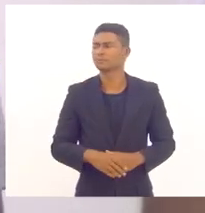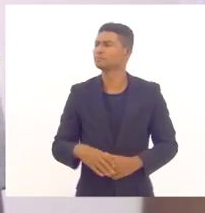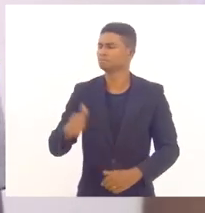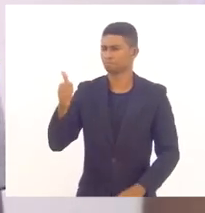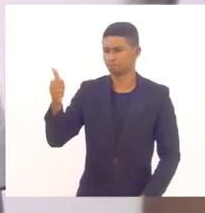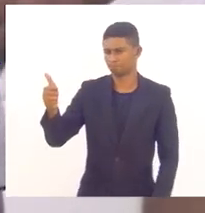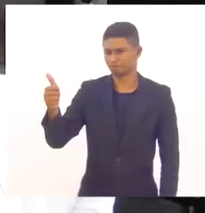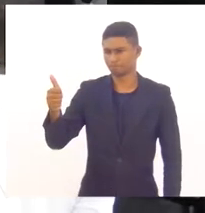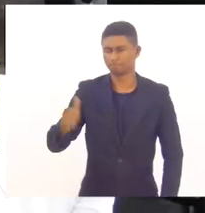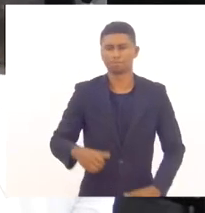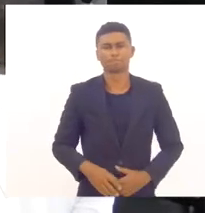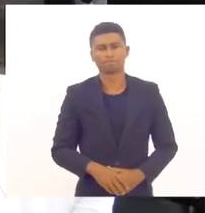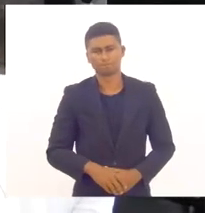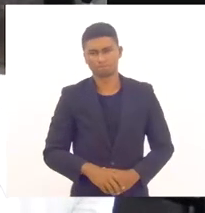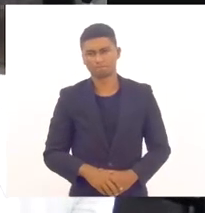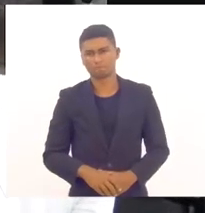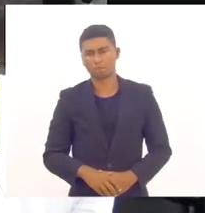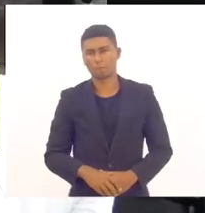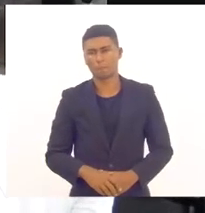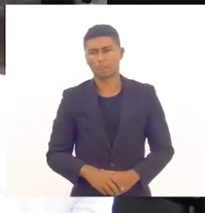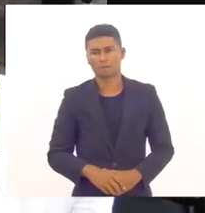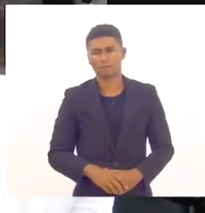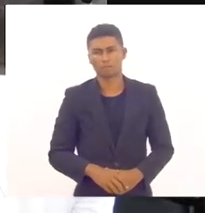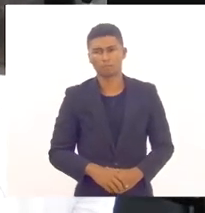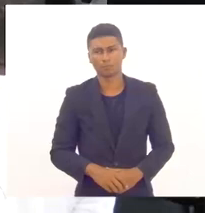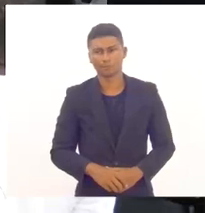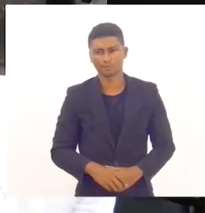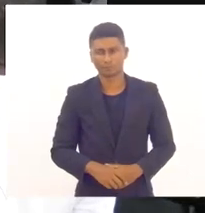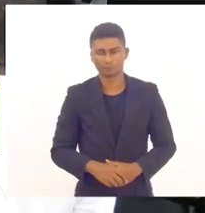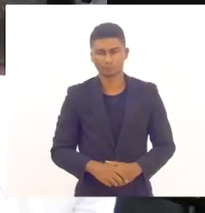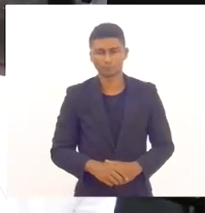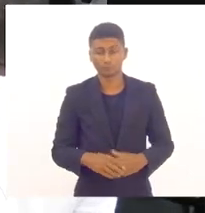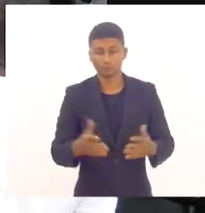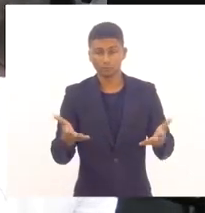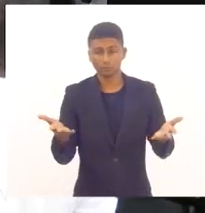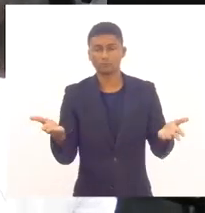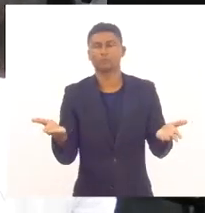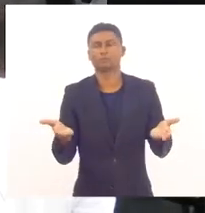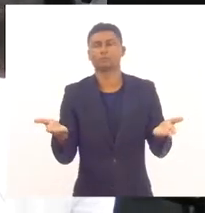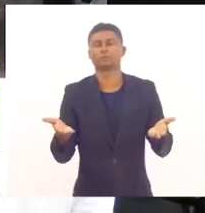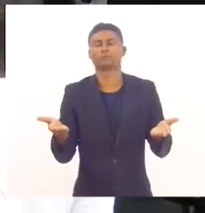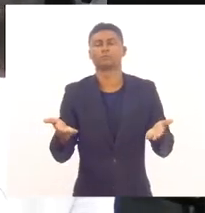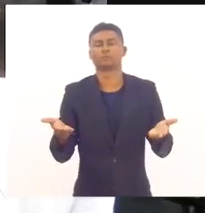Beleza. Então, ouçamos agora